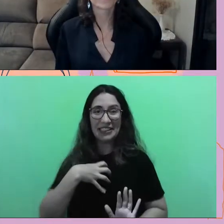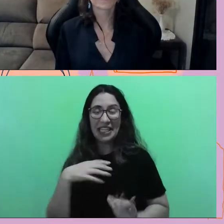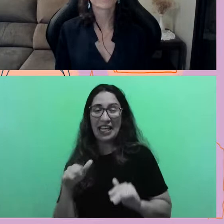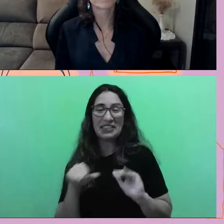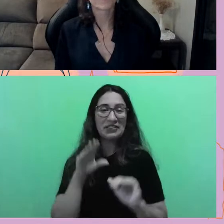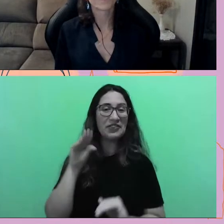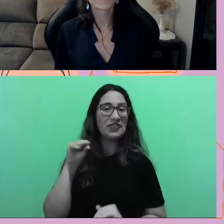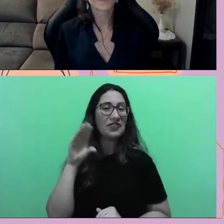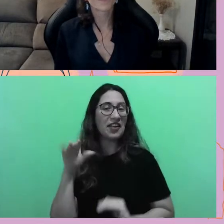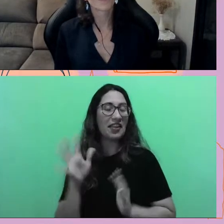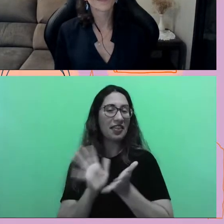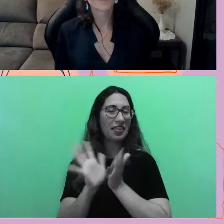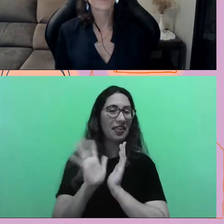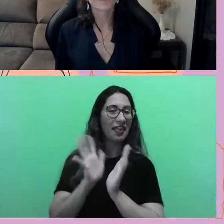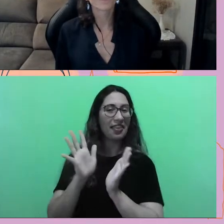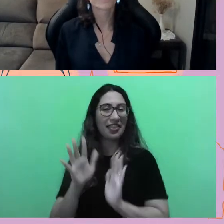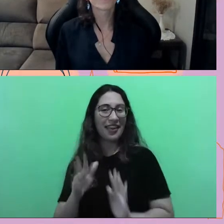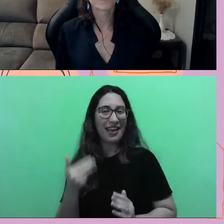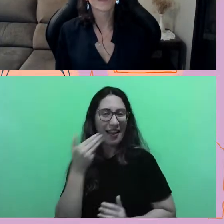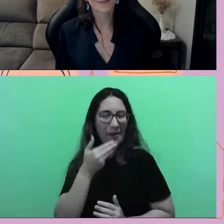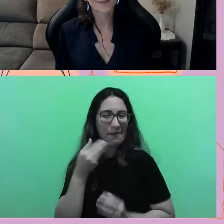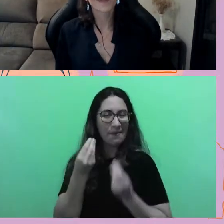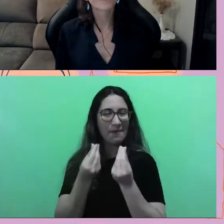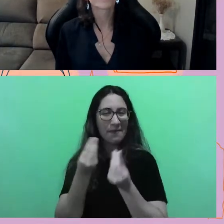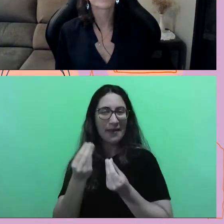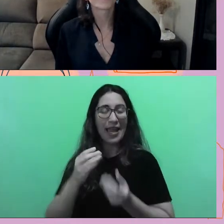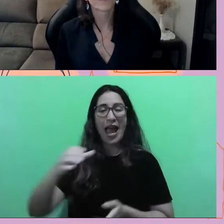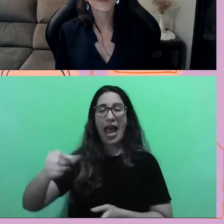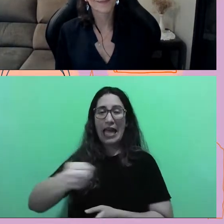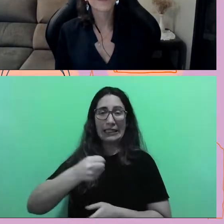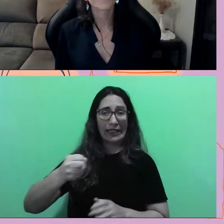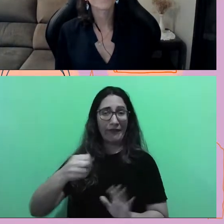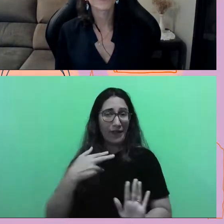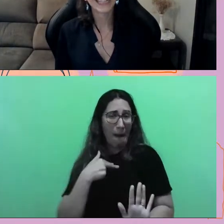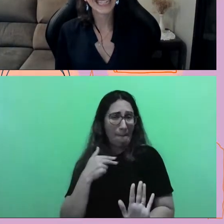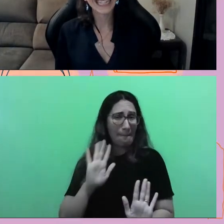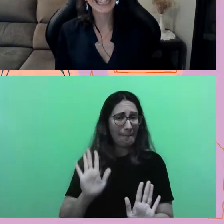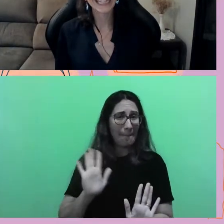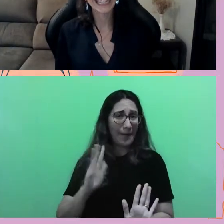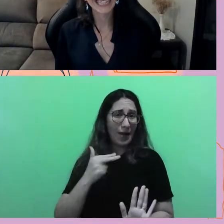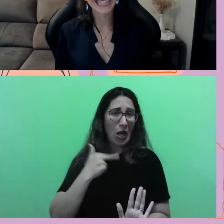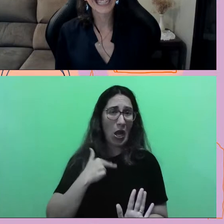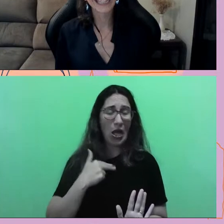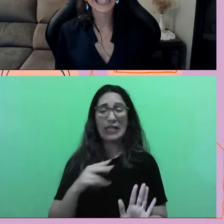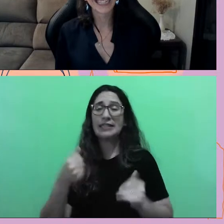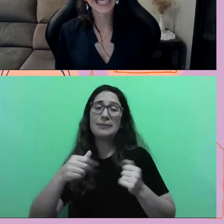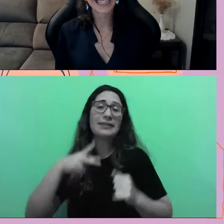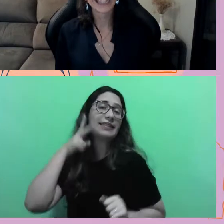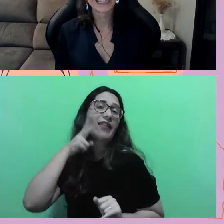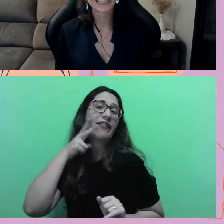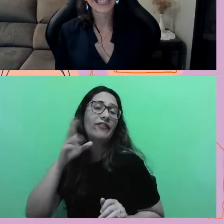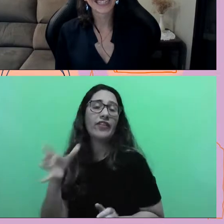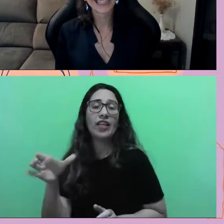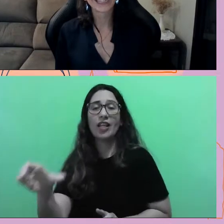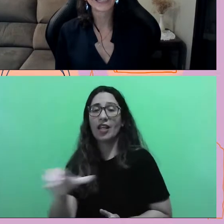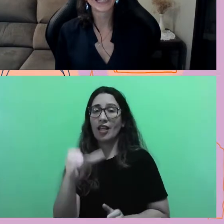mansinho e é bem acatada, não pode tomar um copo de cerveja. Ai, não, eu tenho que tomar um vinho branco, uma taça assim, sabe?